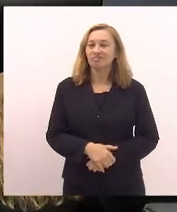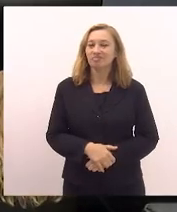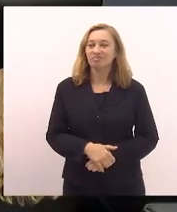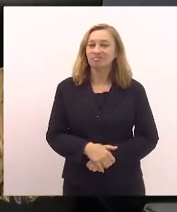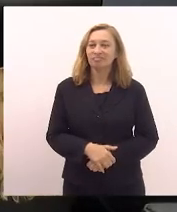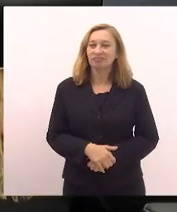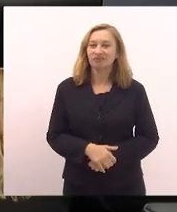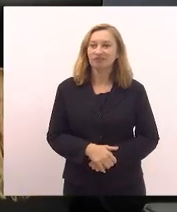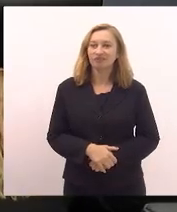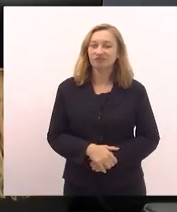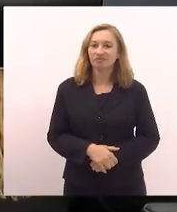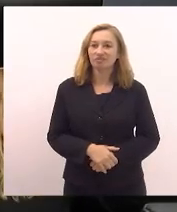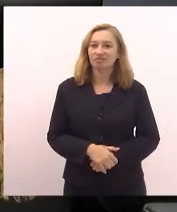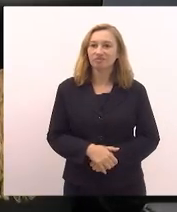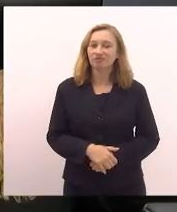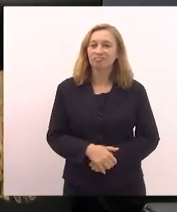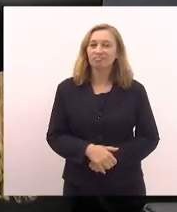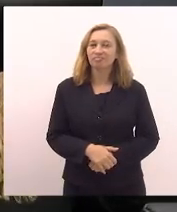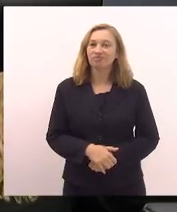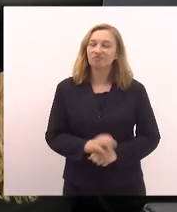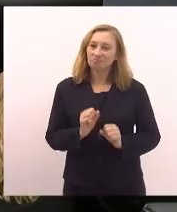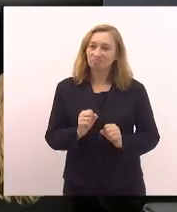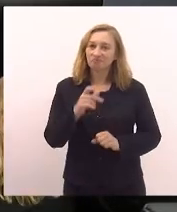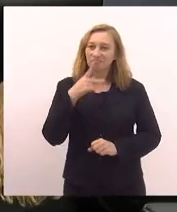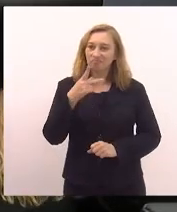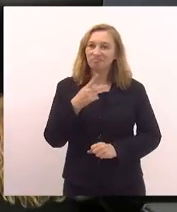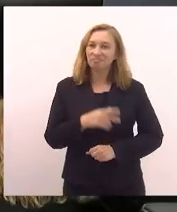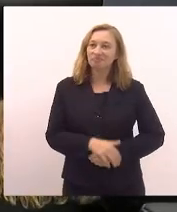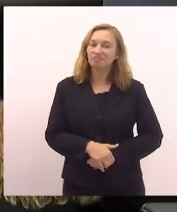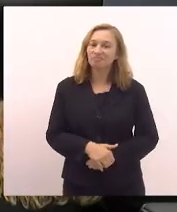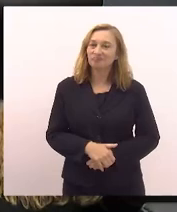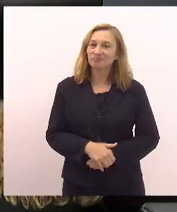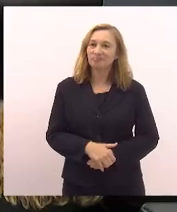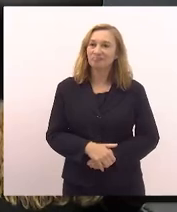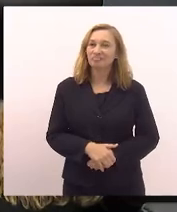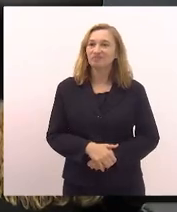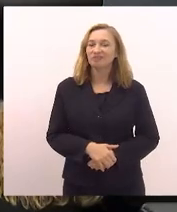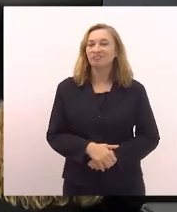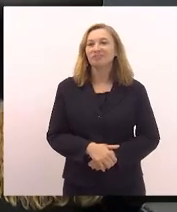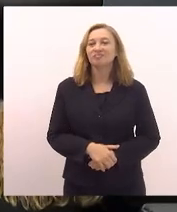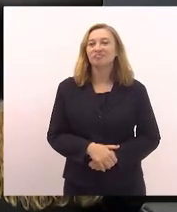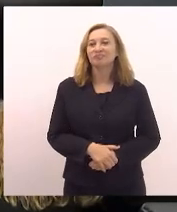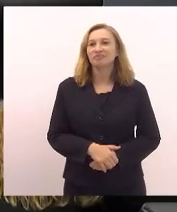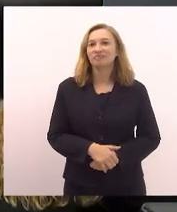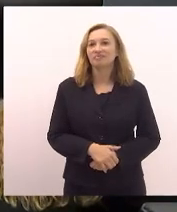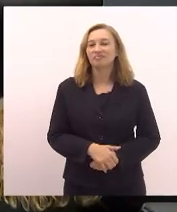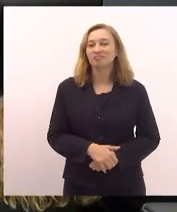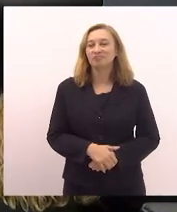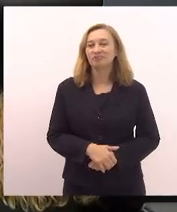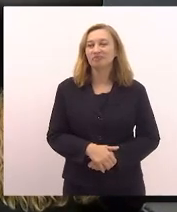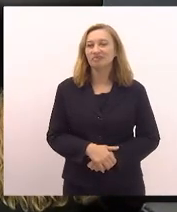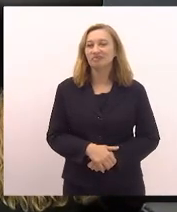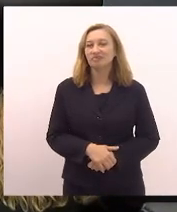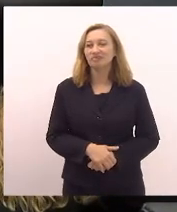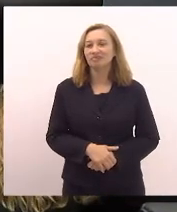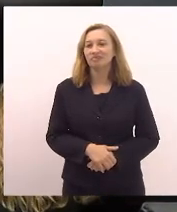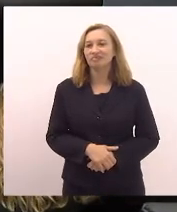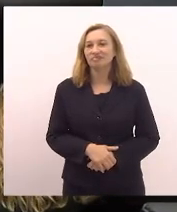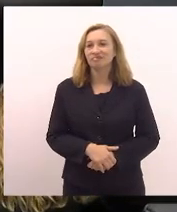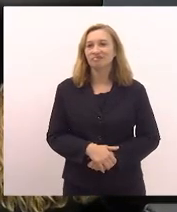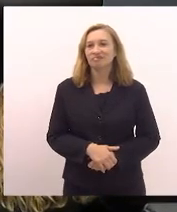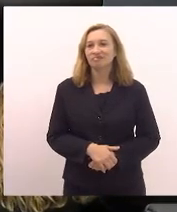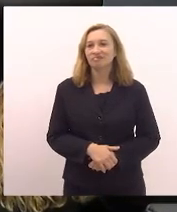Abri. Pode apertar aí que acende. Não acendeu